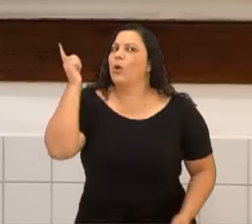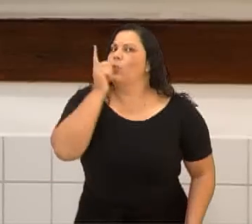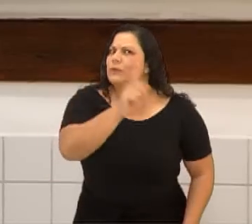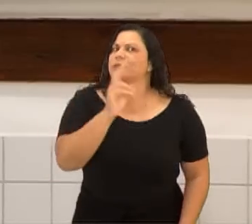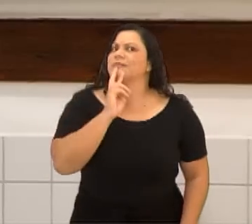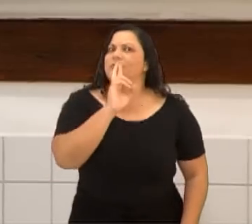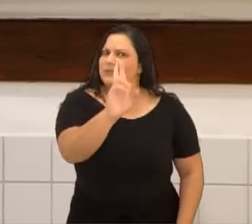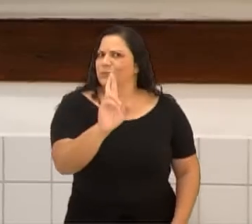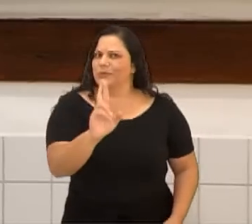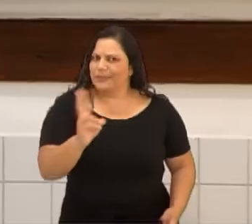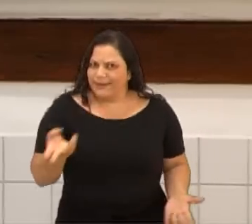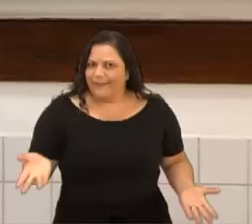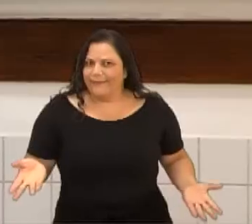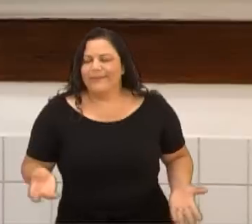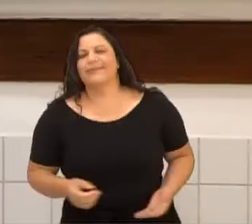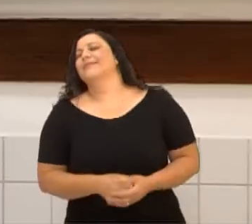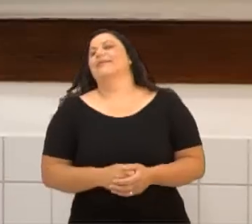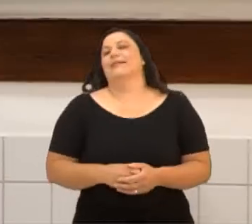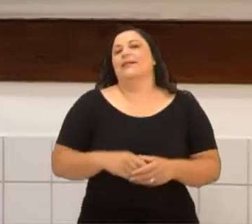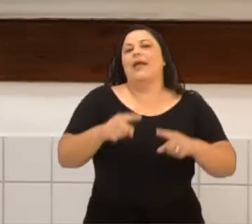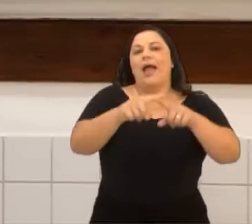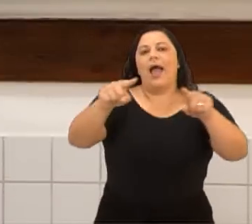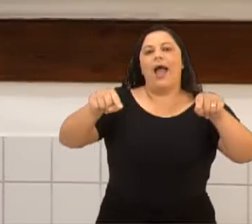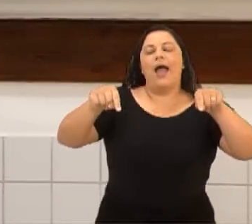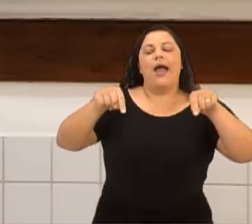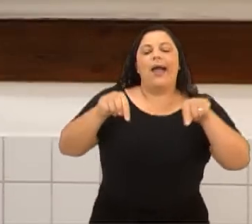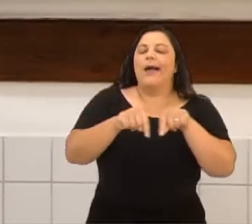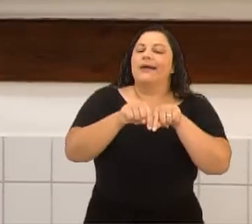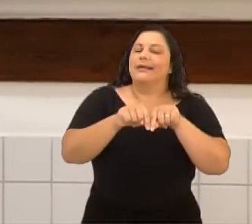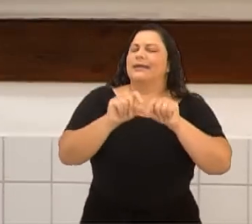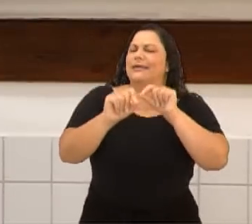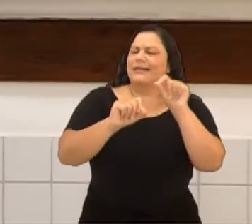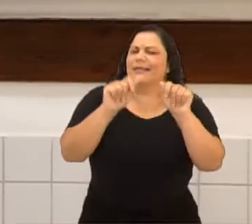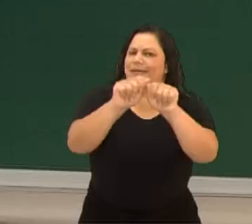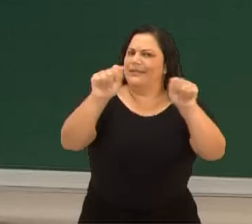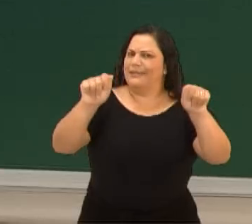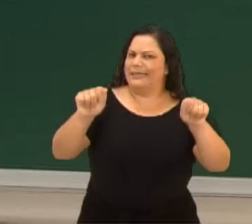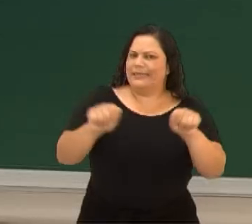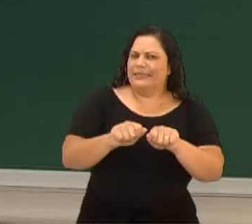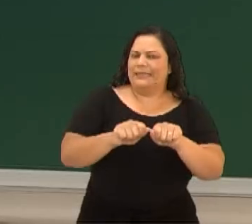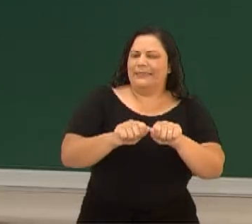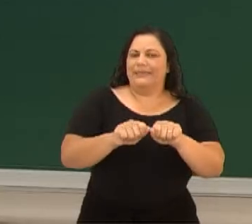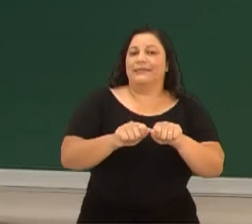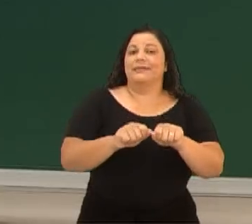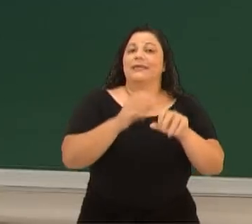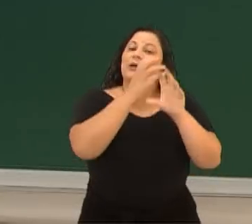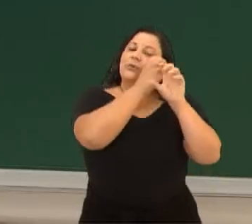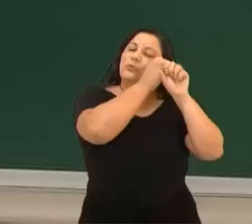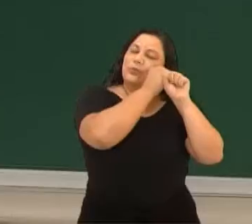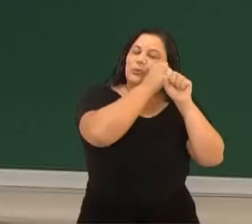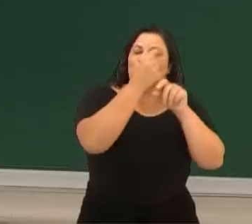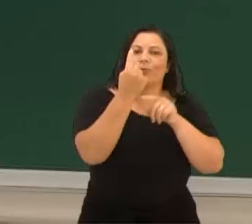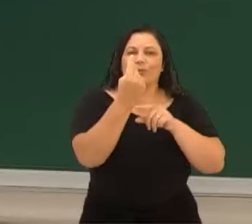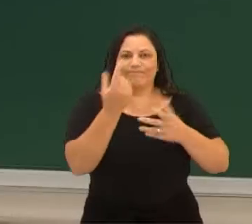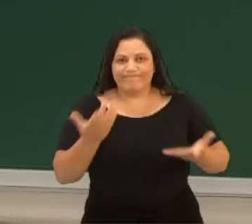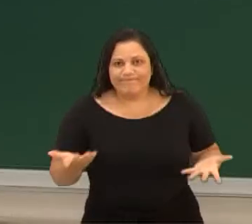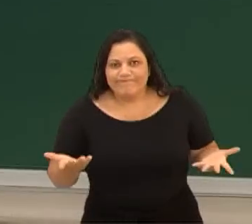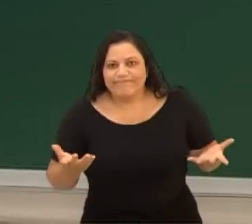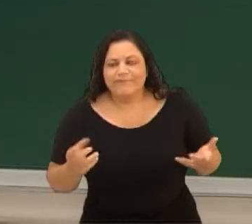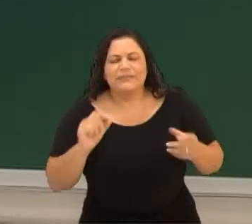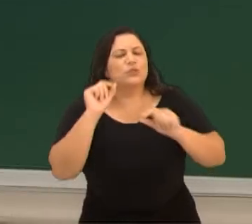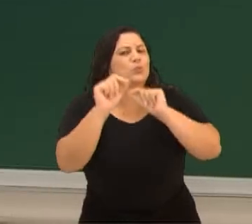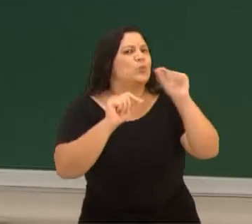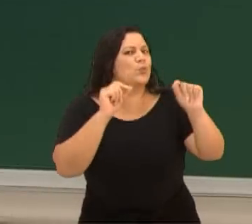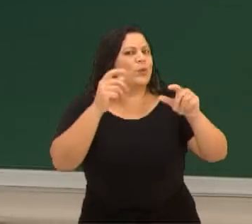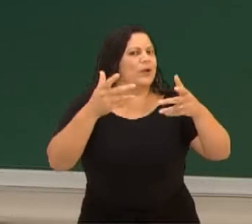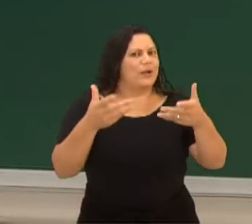Conseguiram resolver a área do dormitório 1? Vamos juntos, então, calcular qual é a figura da área do dormitório